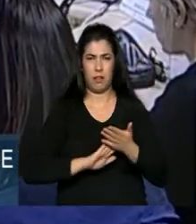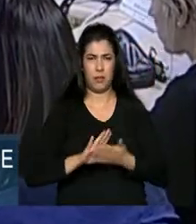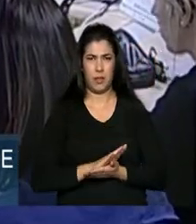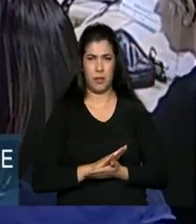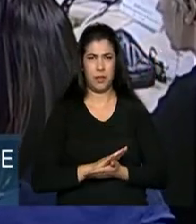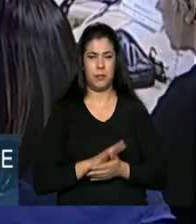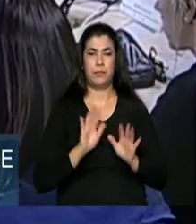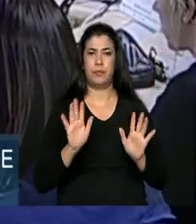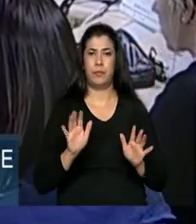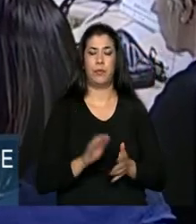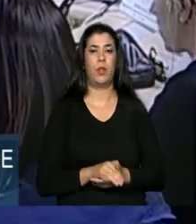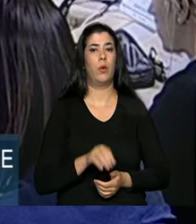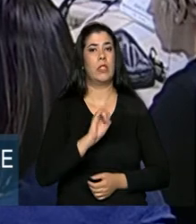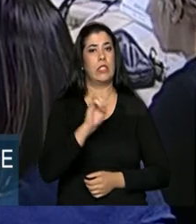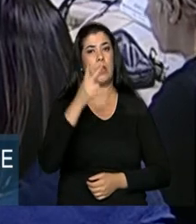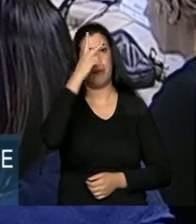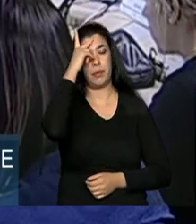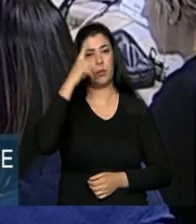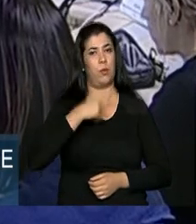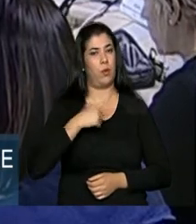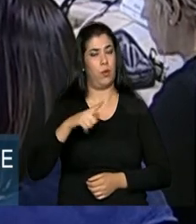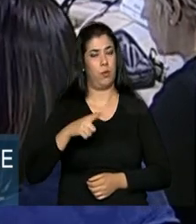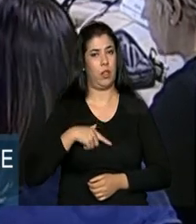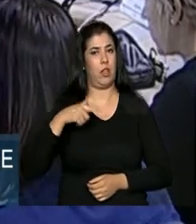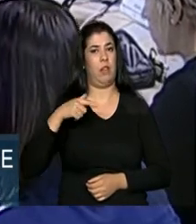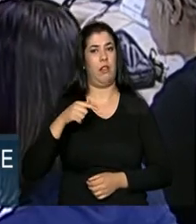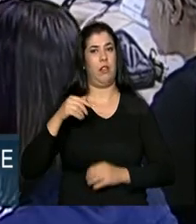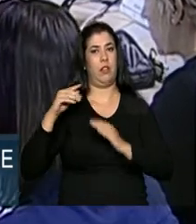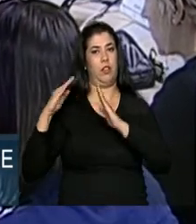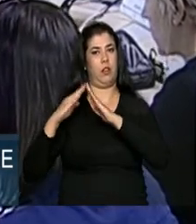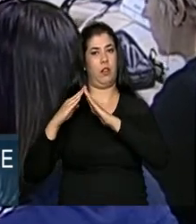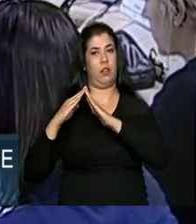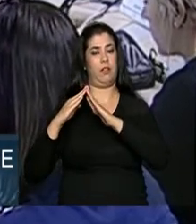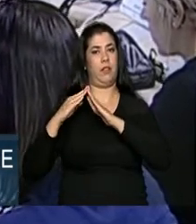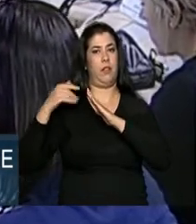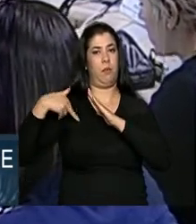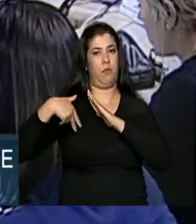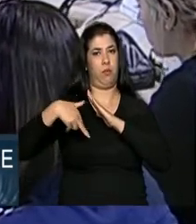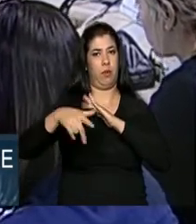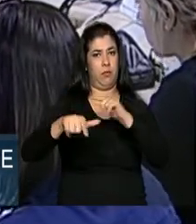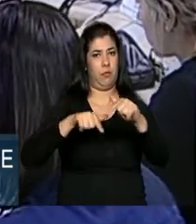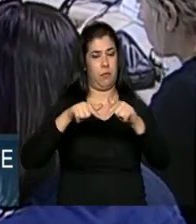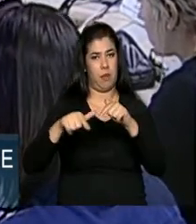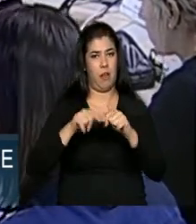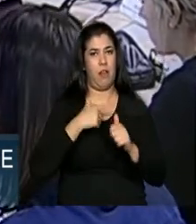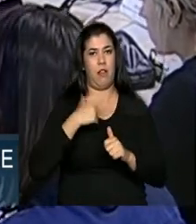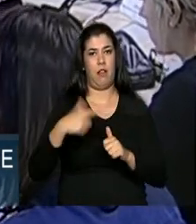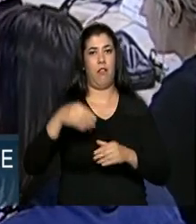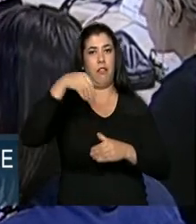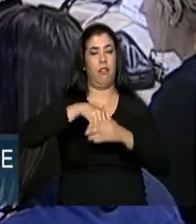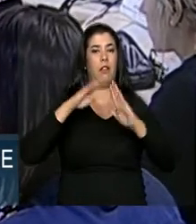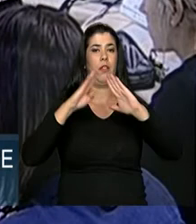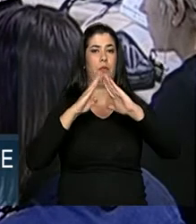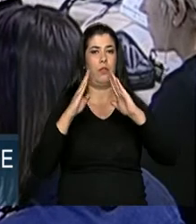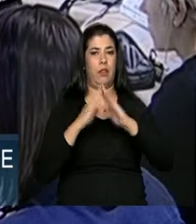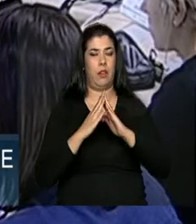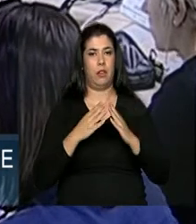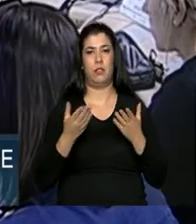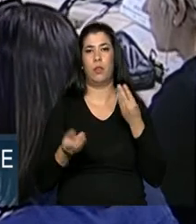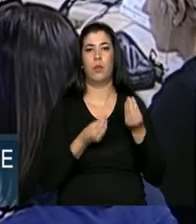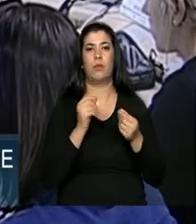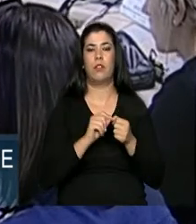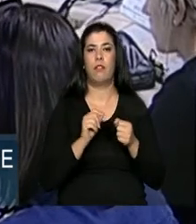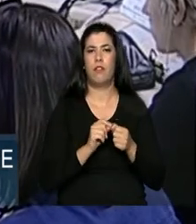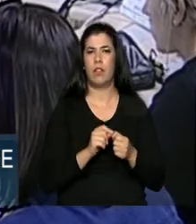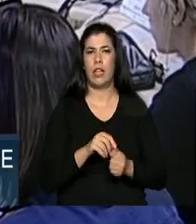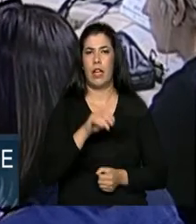tempo livre, não tem no trabalho e não tem no deslocamento. Está certo? Inatividade é zero.